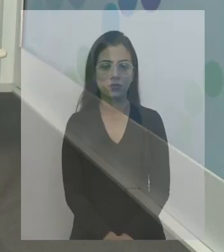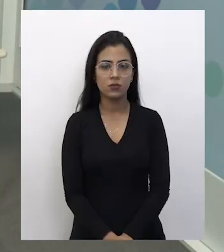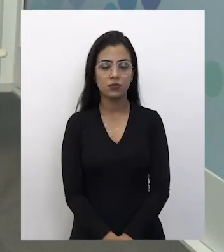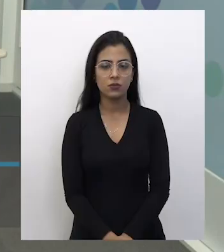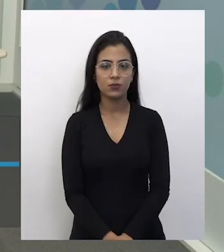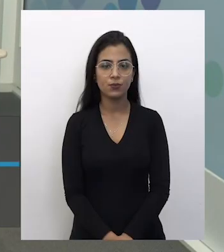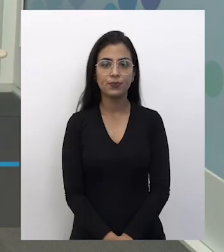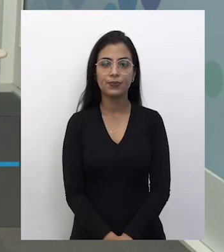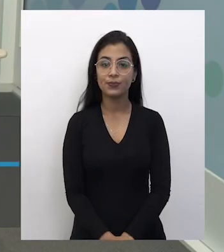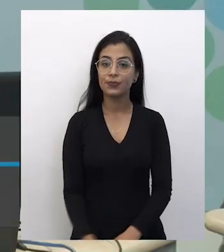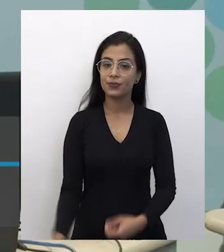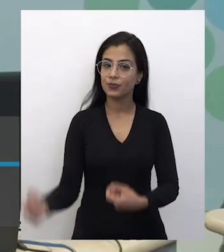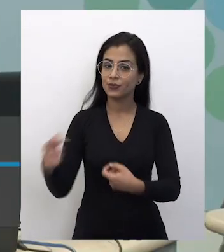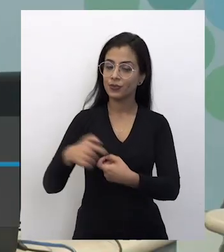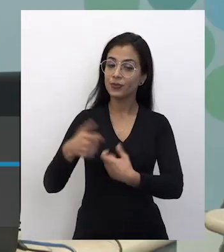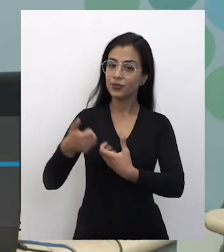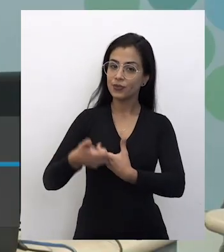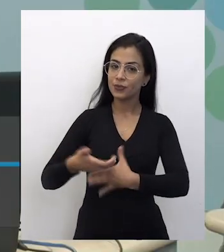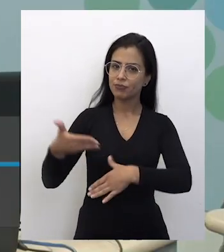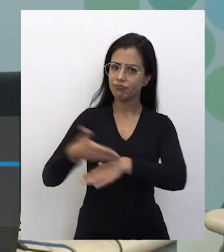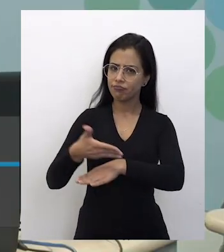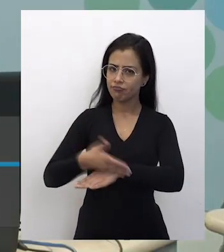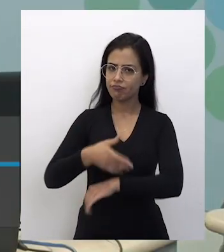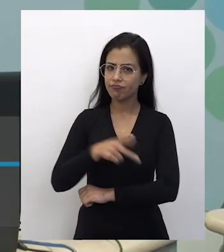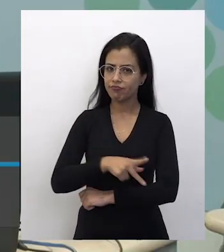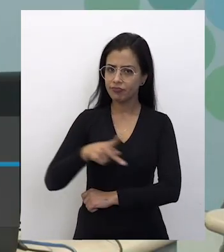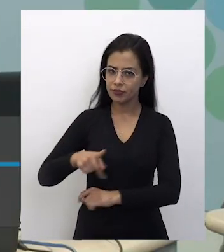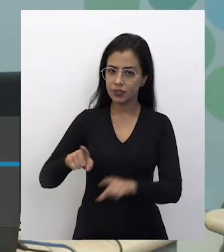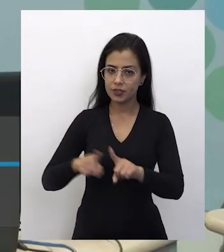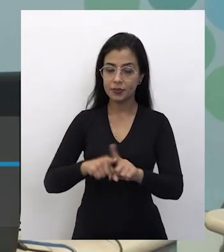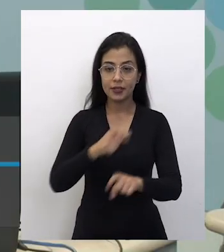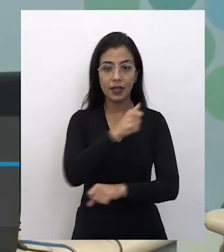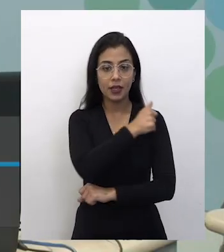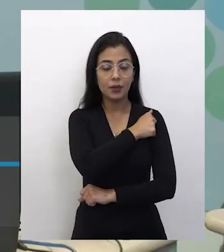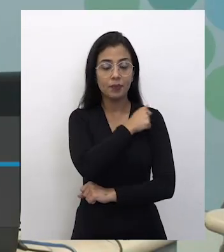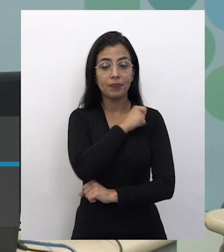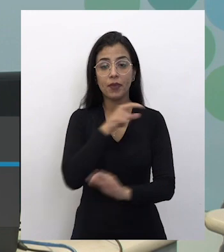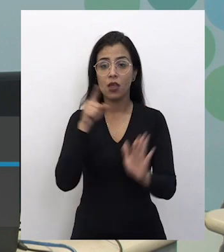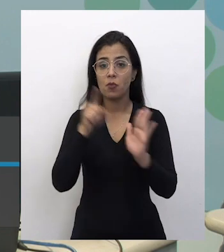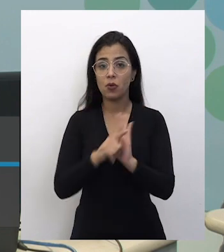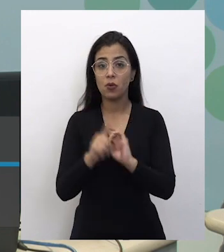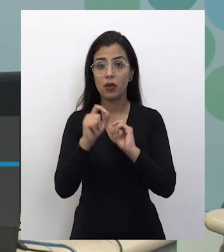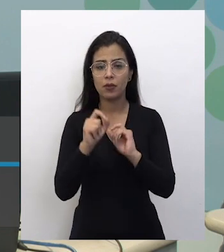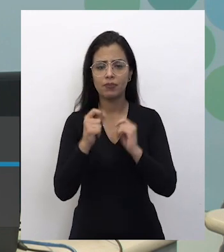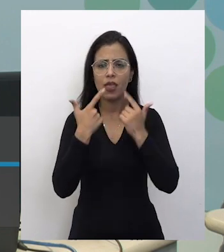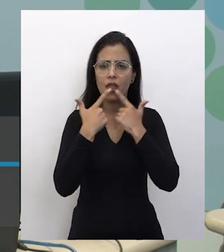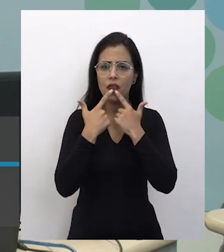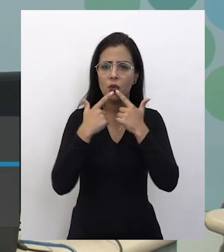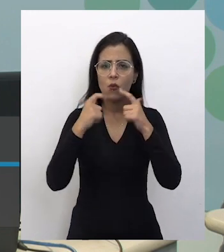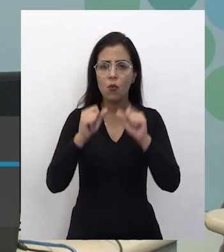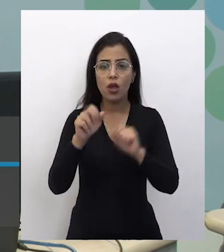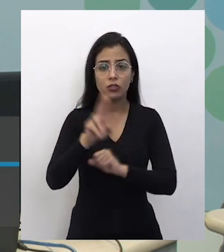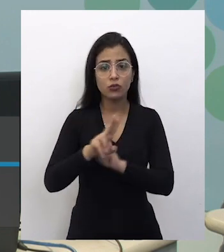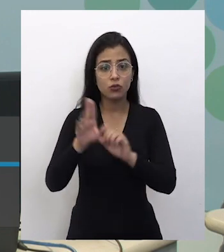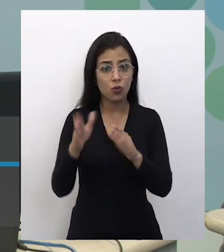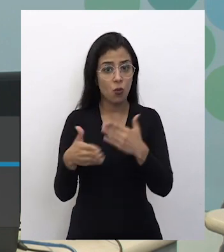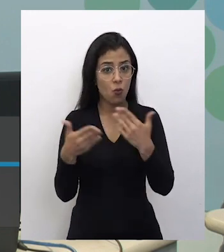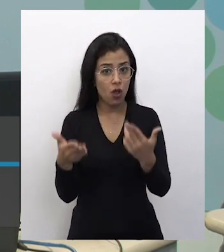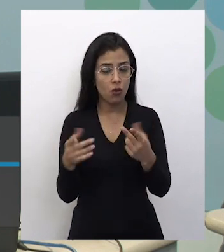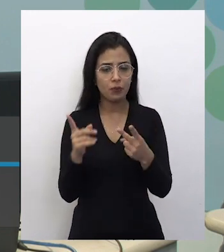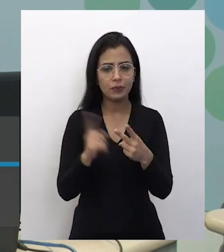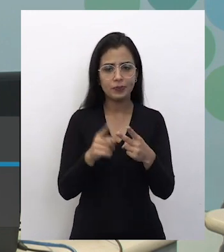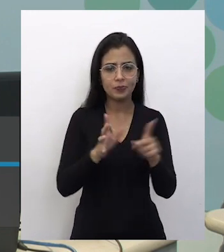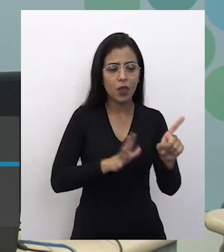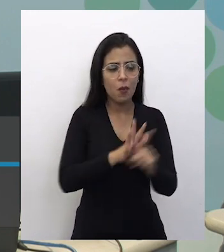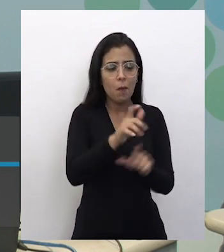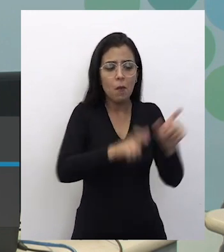De volta aqui com a participação dos professores e alunos, né? A pergunta era que tipo de linguagem foi empregado no texto e qual era o